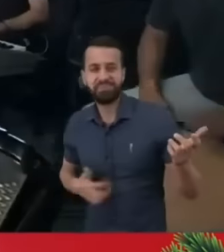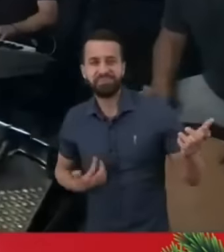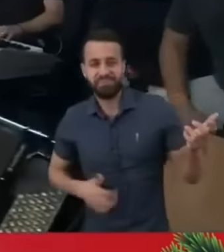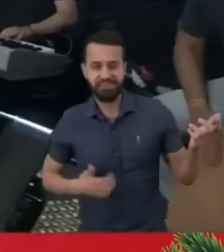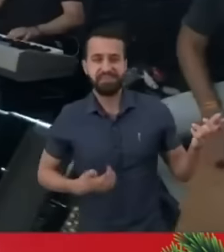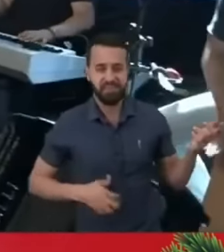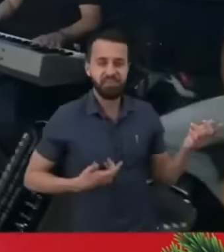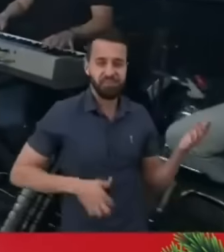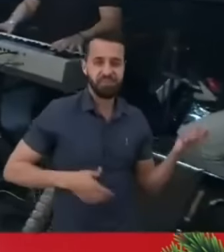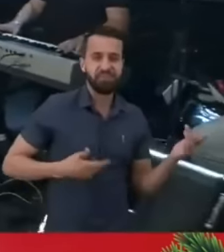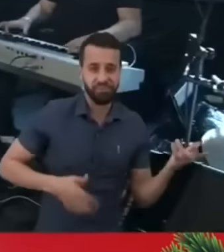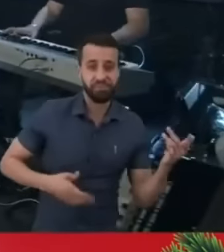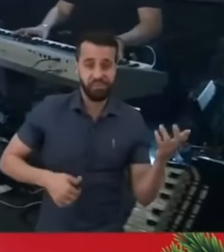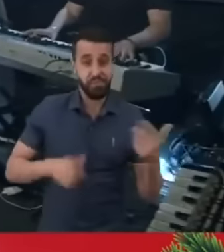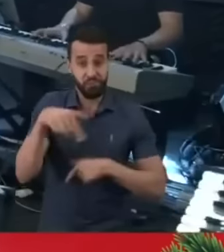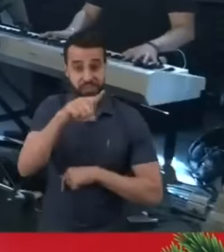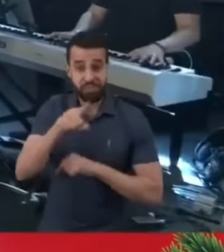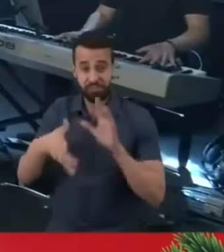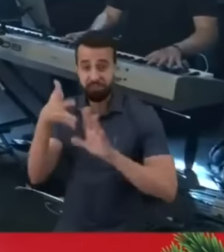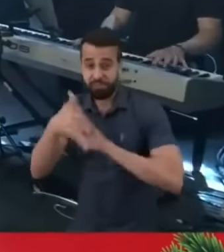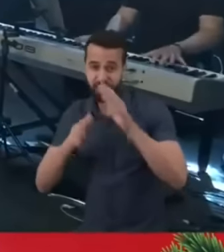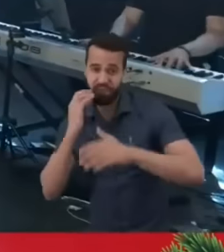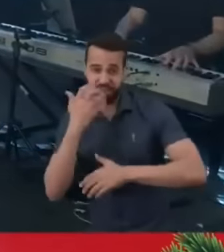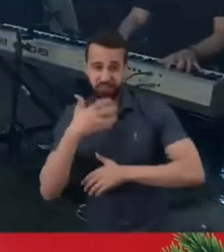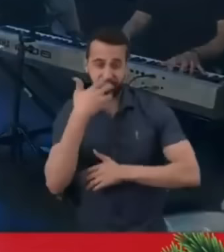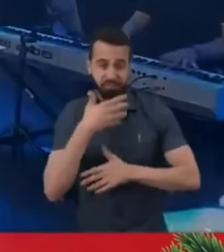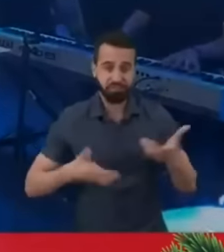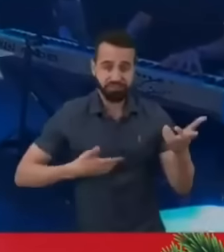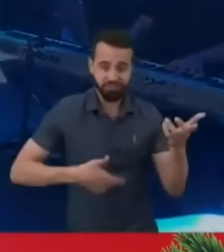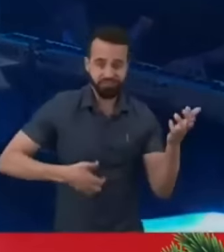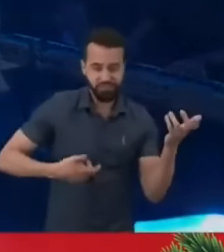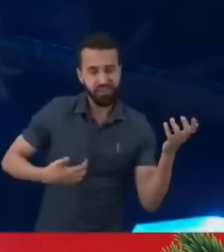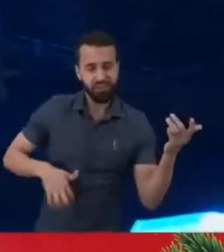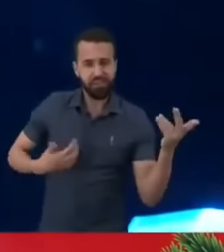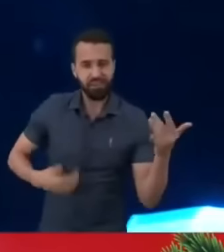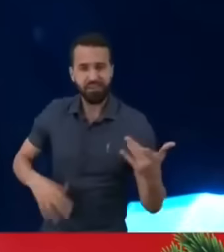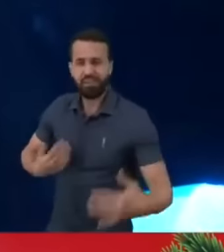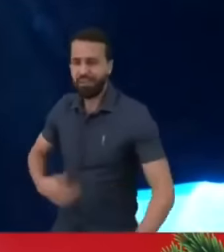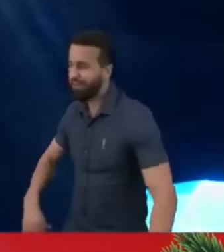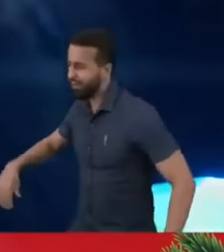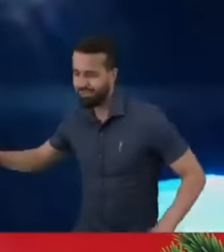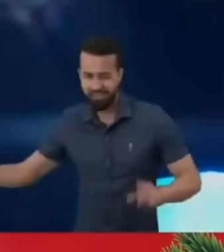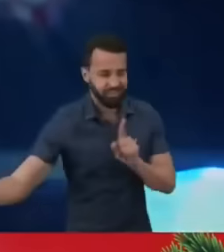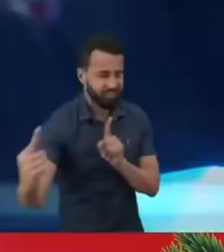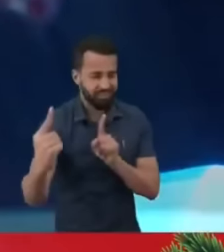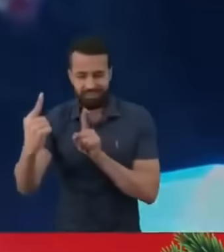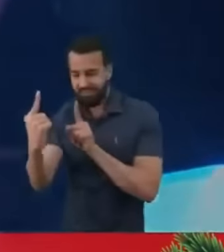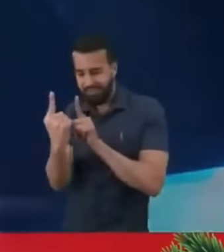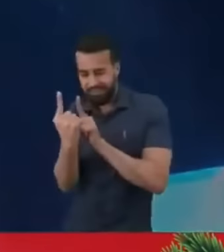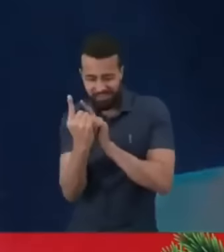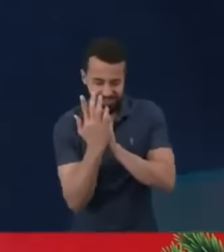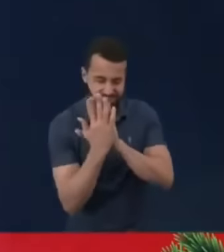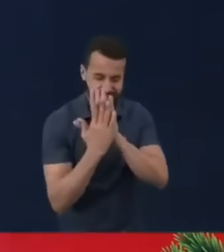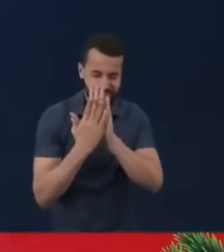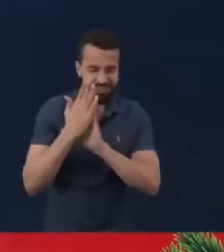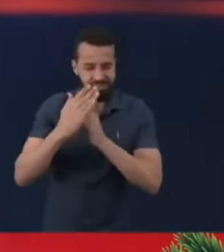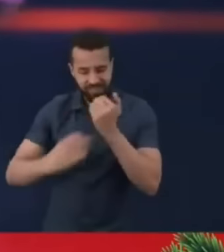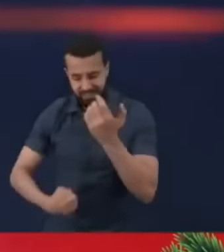Vai trabalhar com a gente agora, galera. Vamos lá, vocês, com a gente. E meu corpo encontre seu